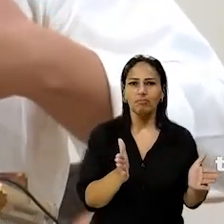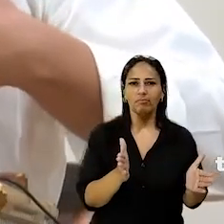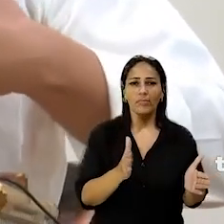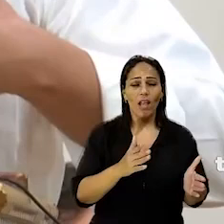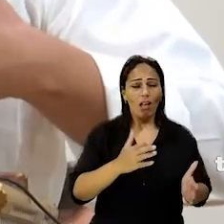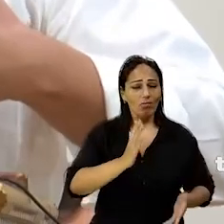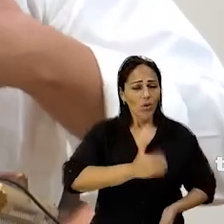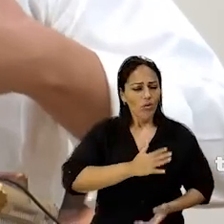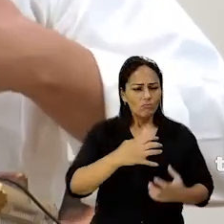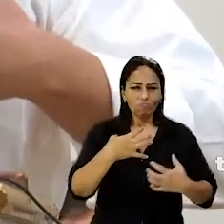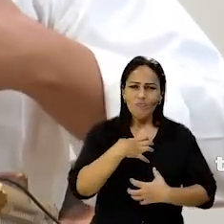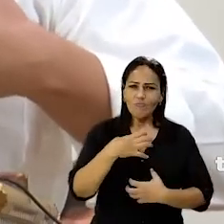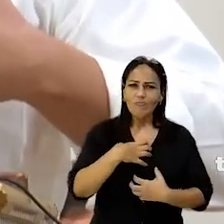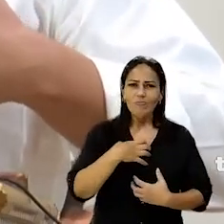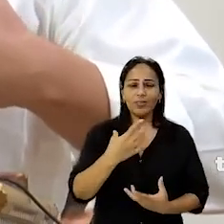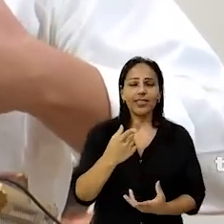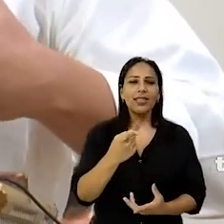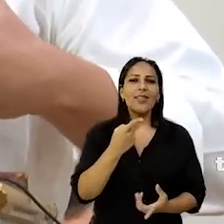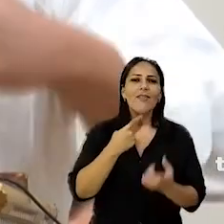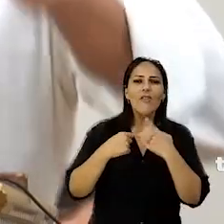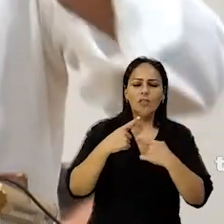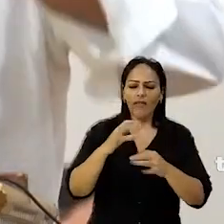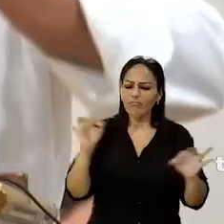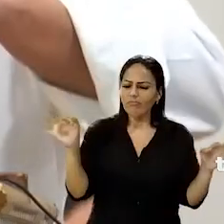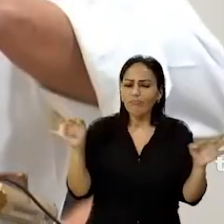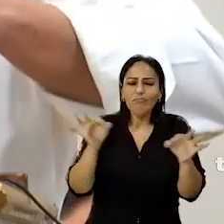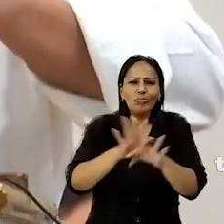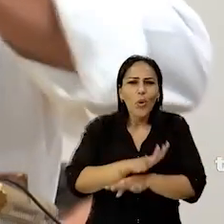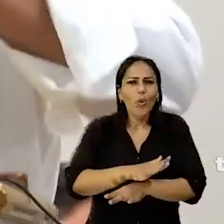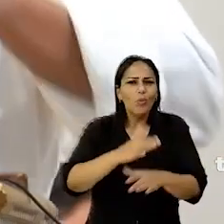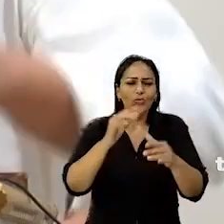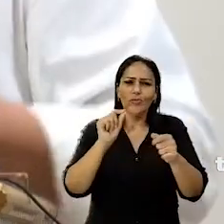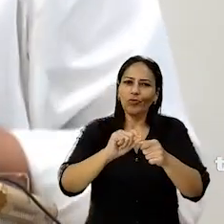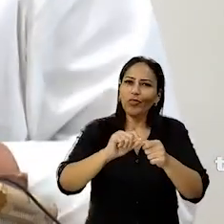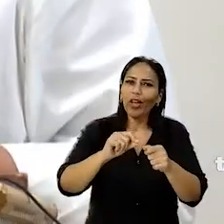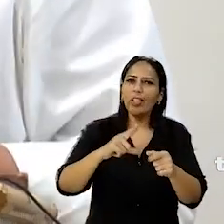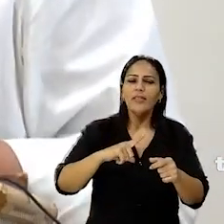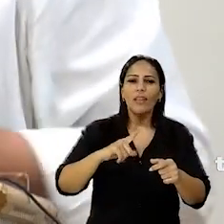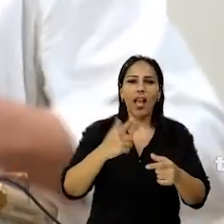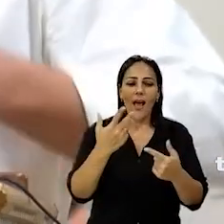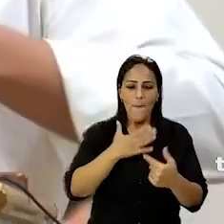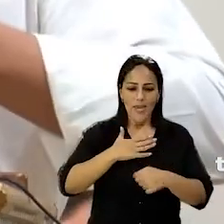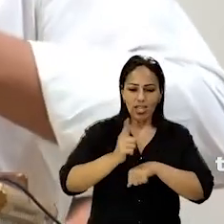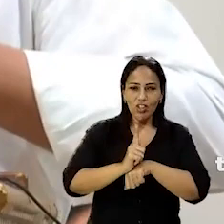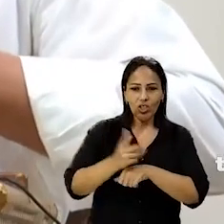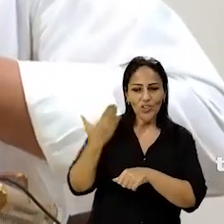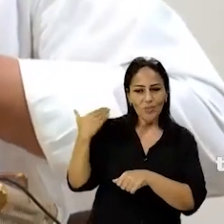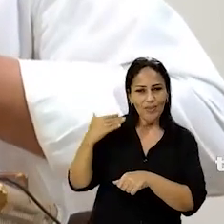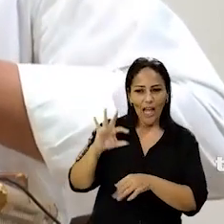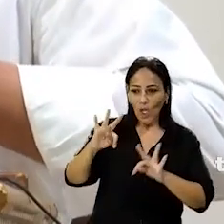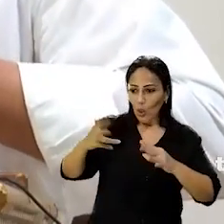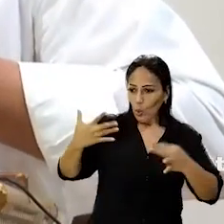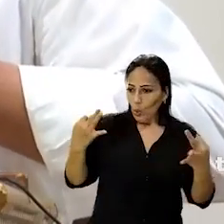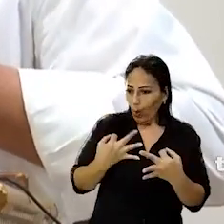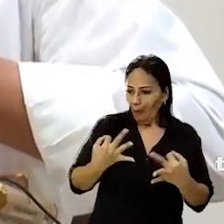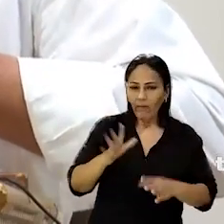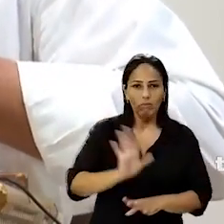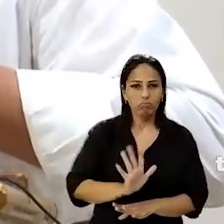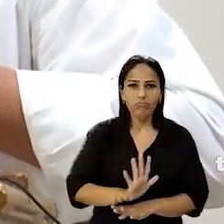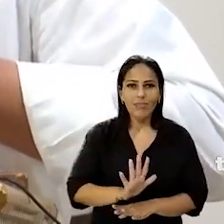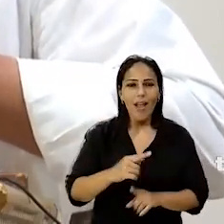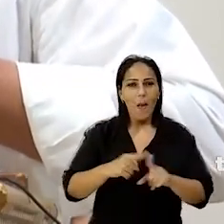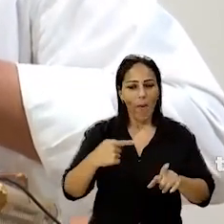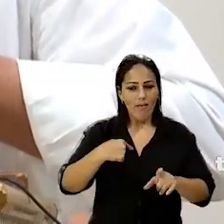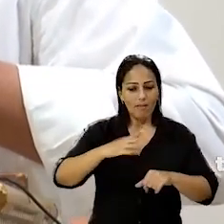peito aberto, sensação do dever cumprido. Na gestão nem tudo foi perfeito, mas está aqui o prefeito que